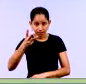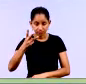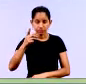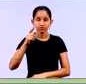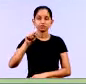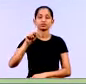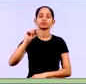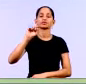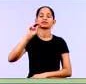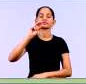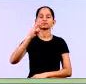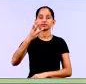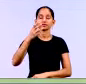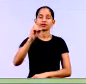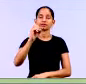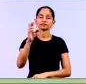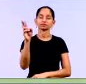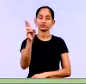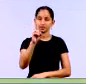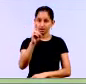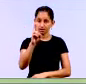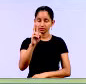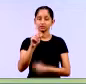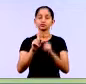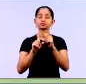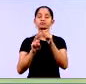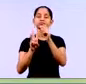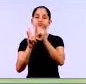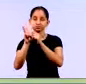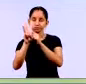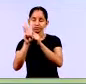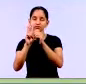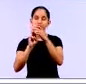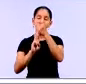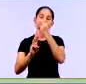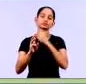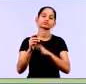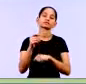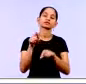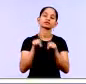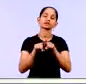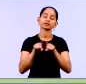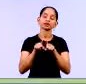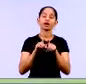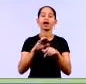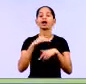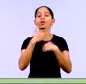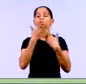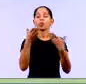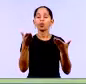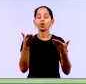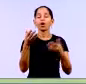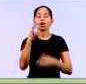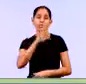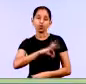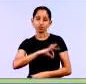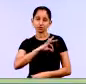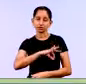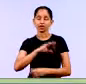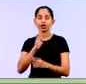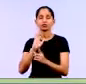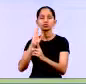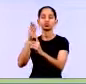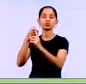3.300 por mês. E os salários indiretos. Salários